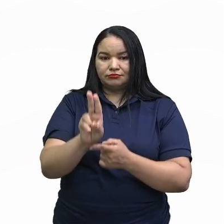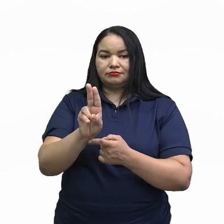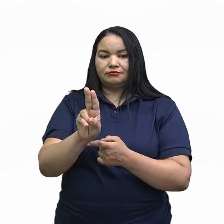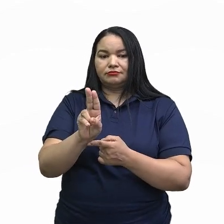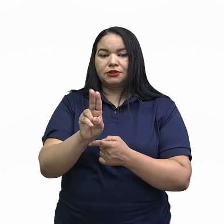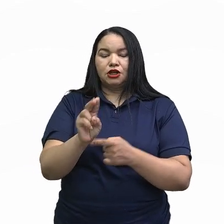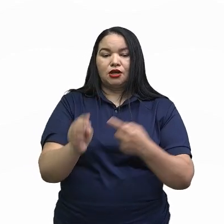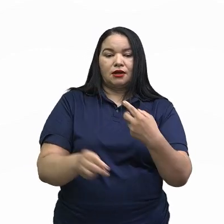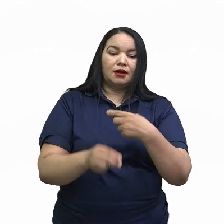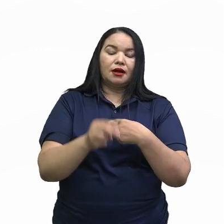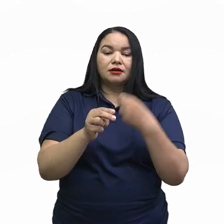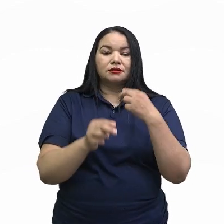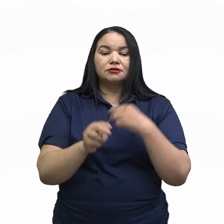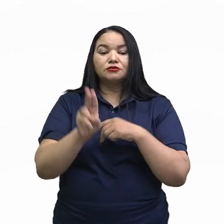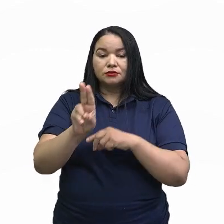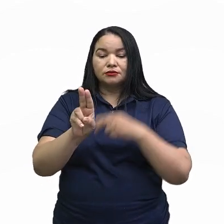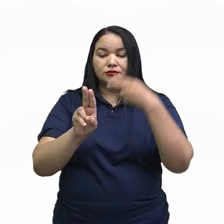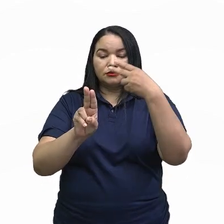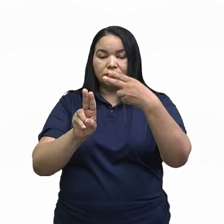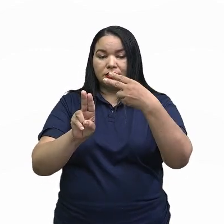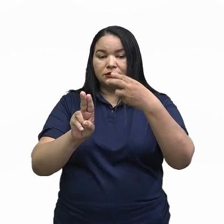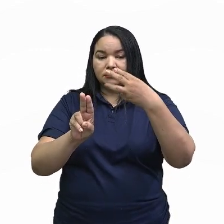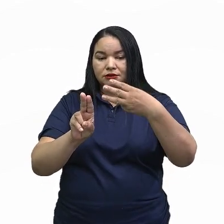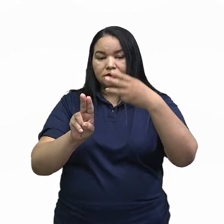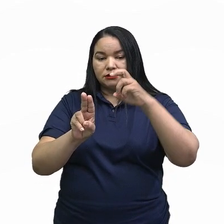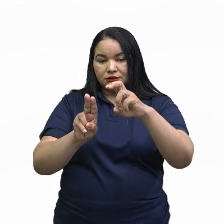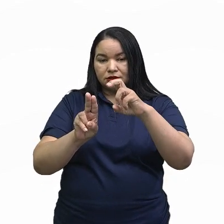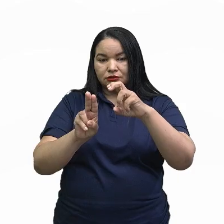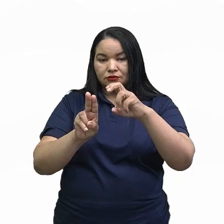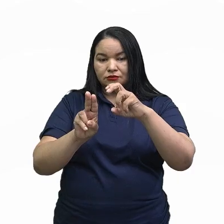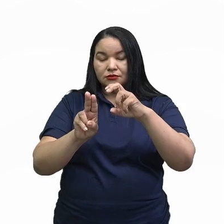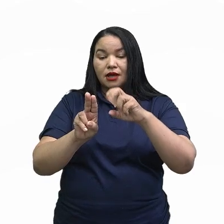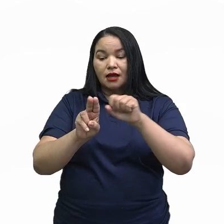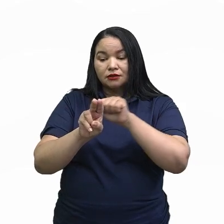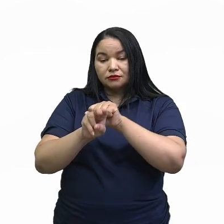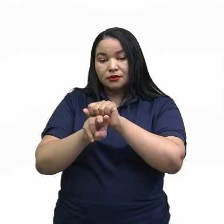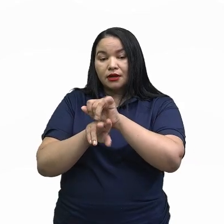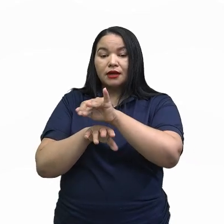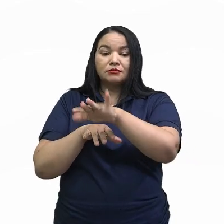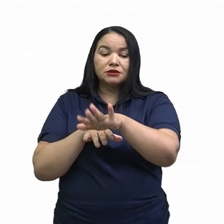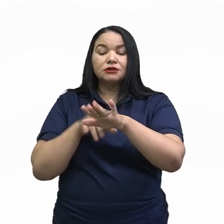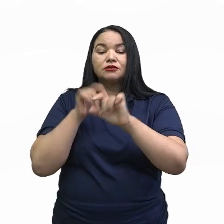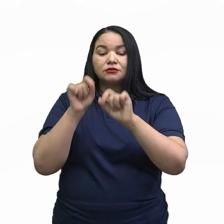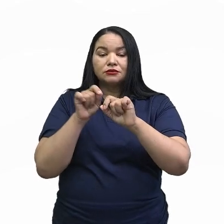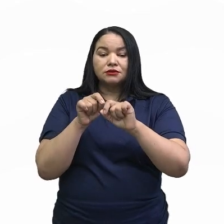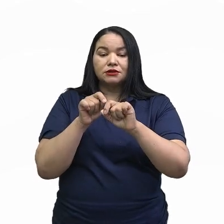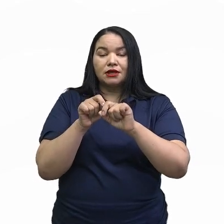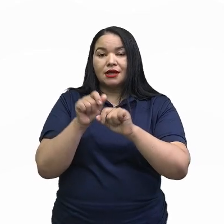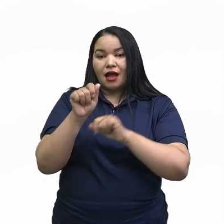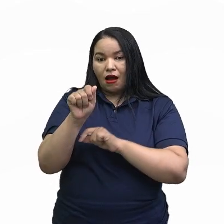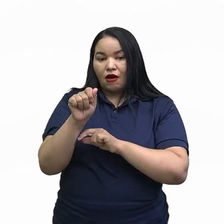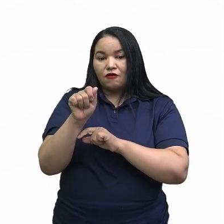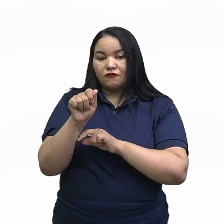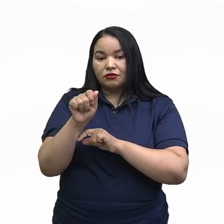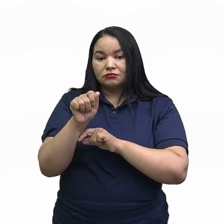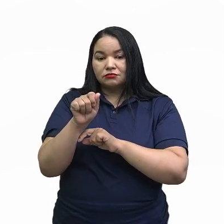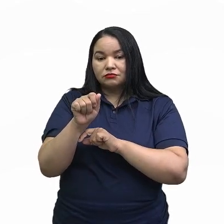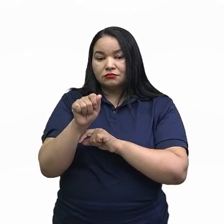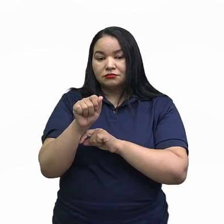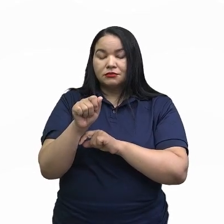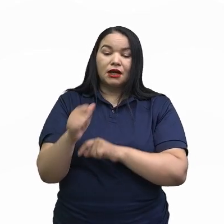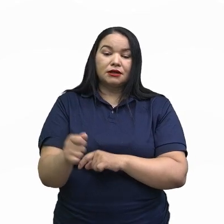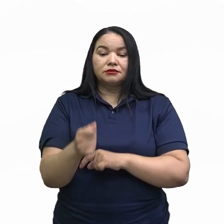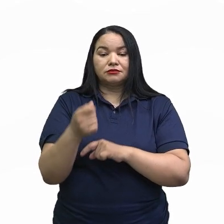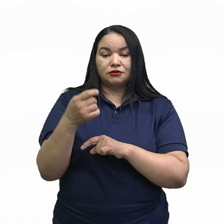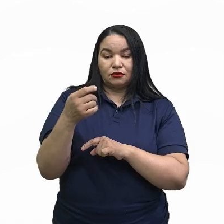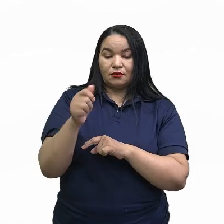235, e aí com a emissão da partícula alfa, né, nós temos uma redução embaixo de 2, por isso que ele